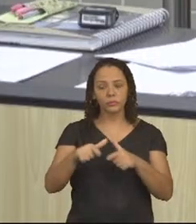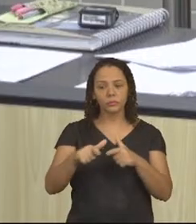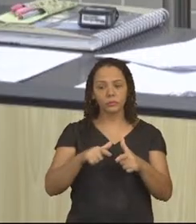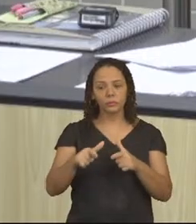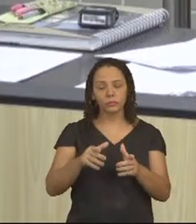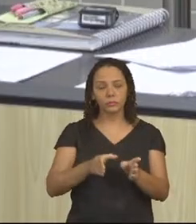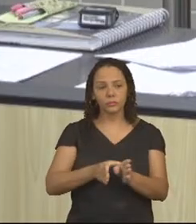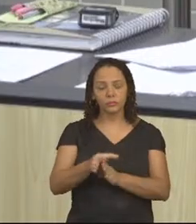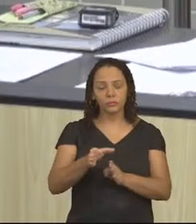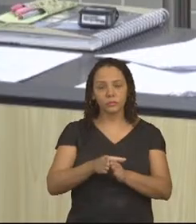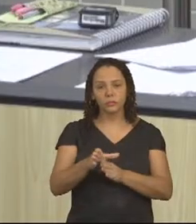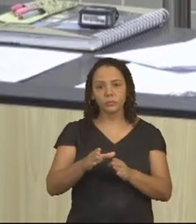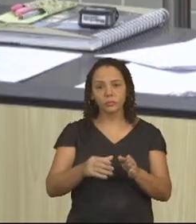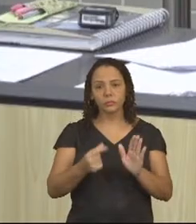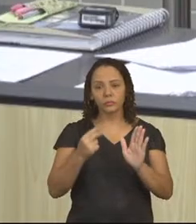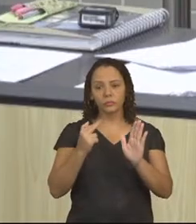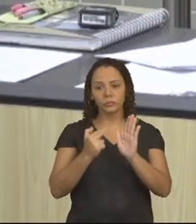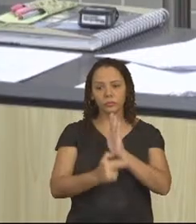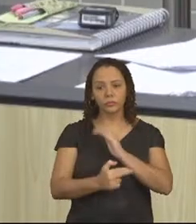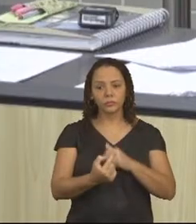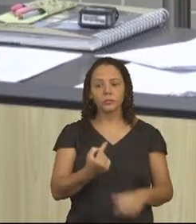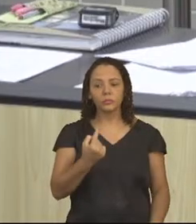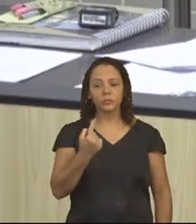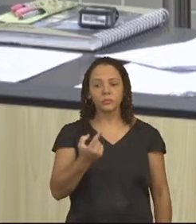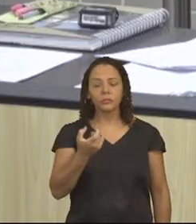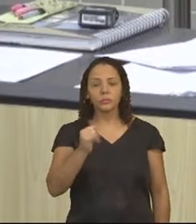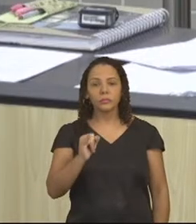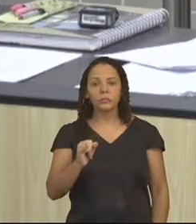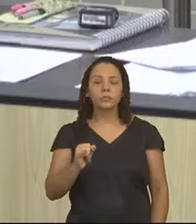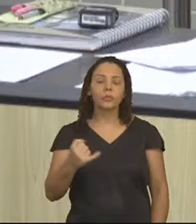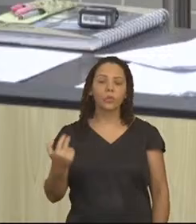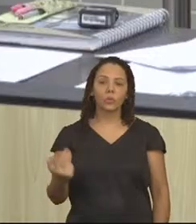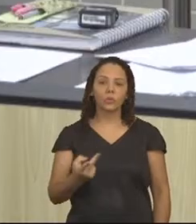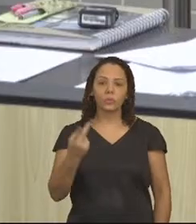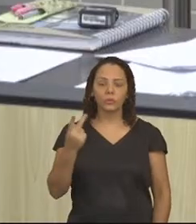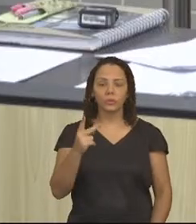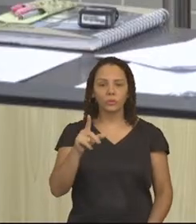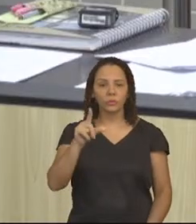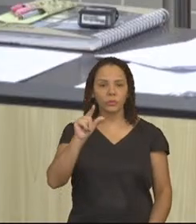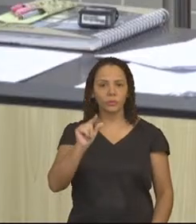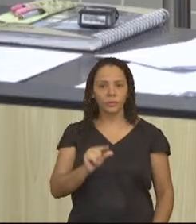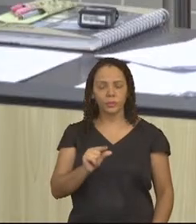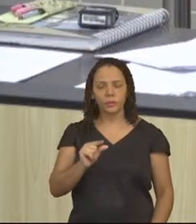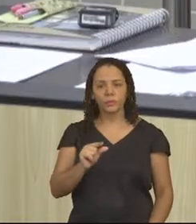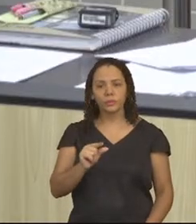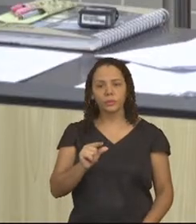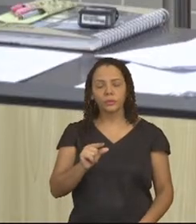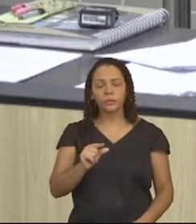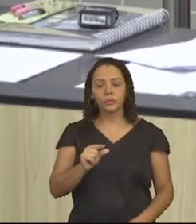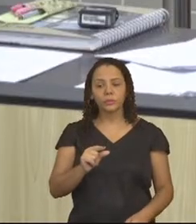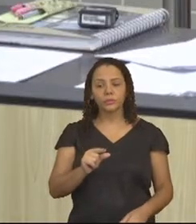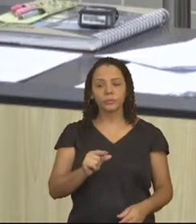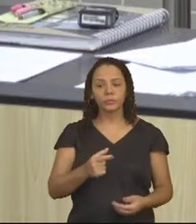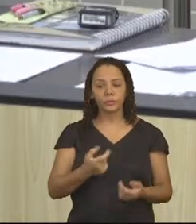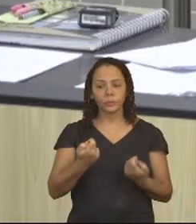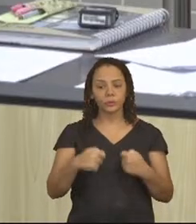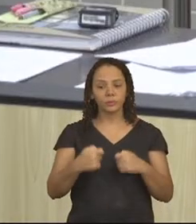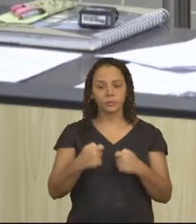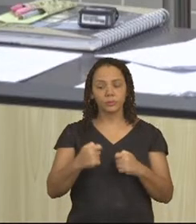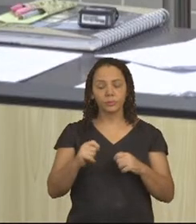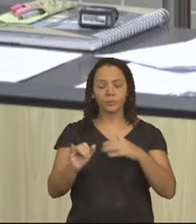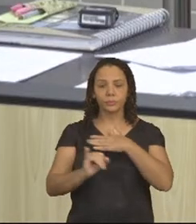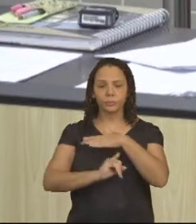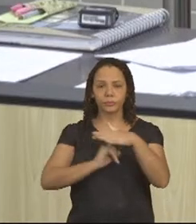Parágrafo 1º. Caso a doação ao projeto seja feita com valor inferior ao previsto para sua execução, a